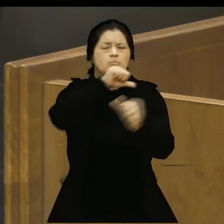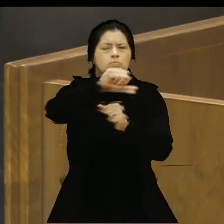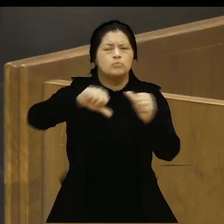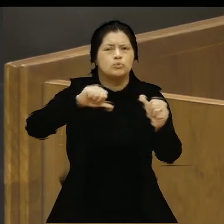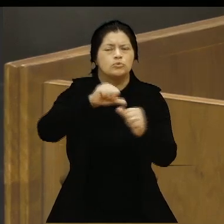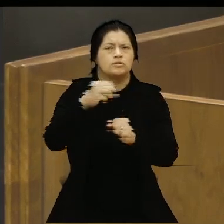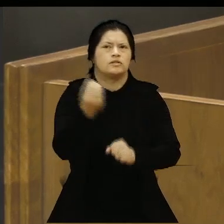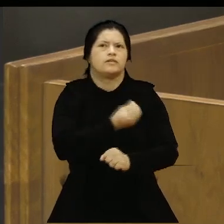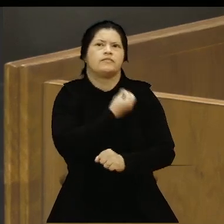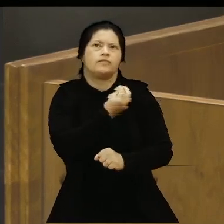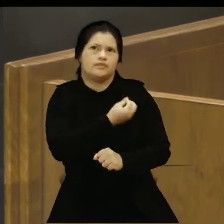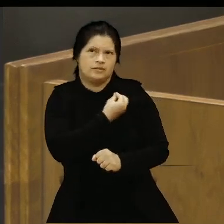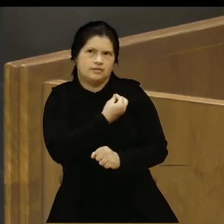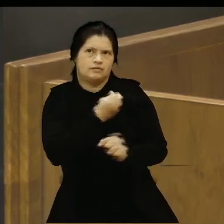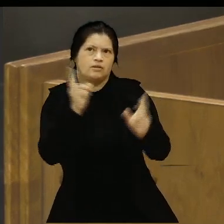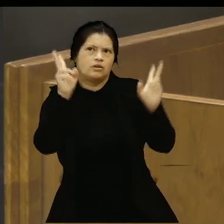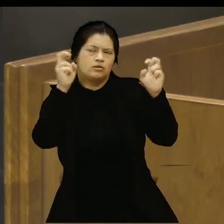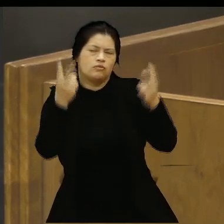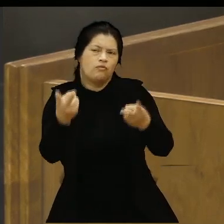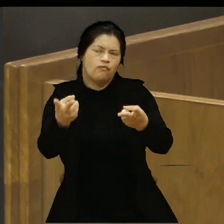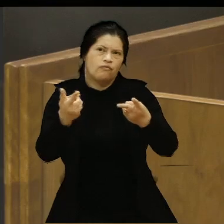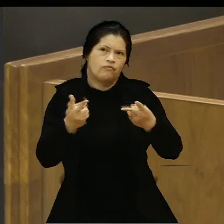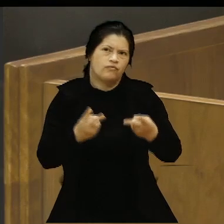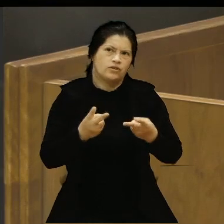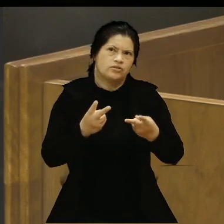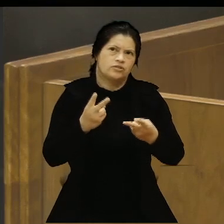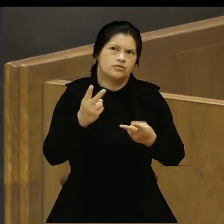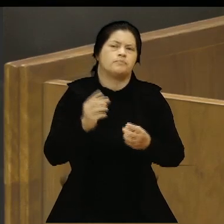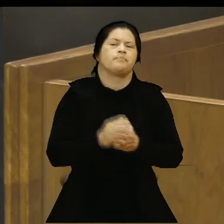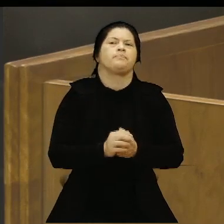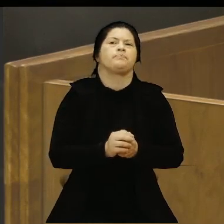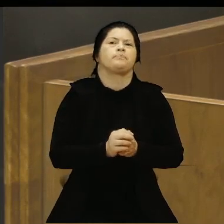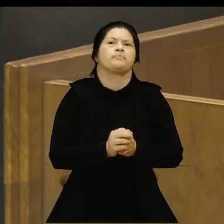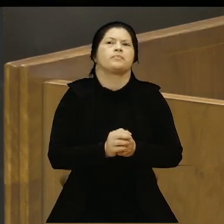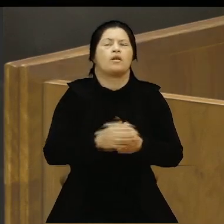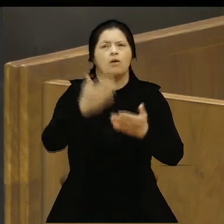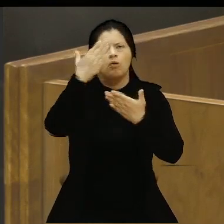é o nosso convite no meu grande expediente de hoje.